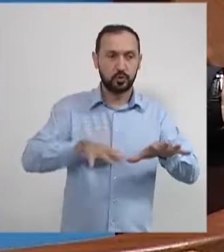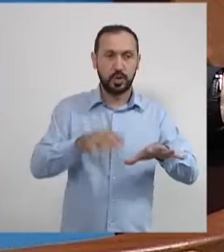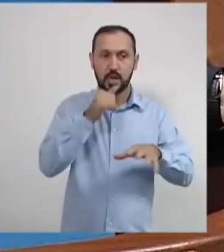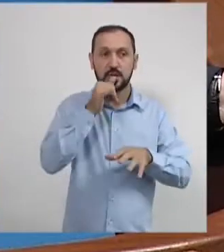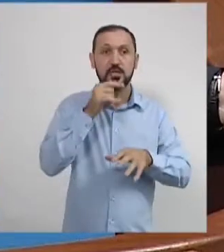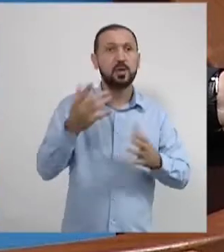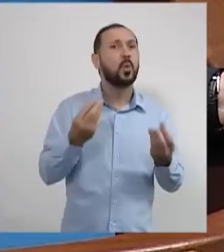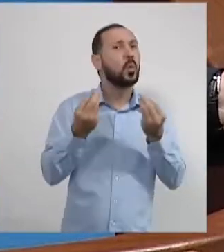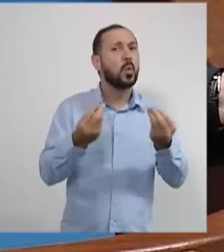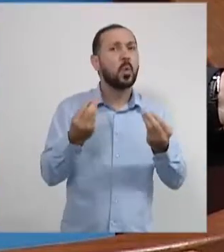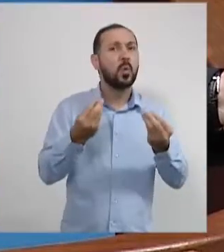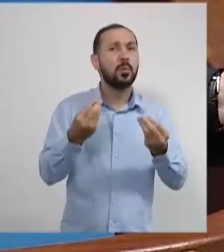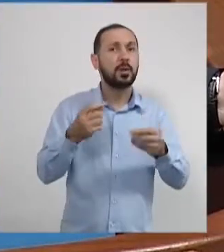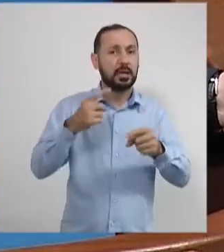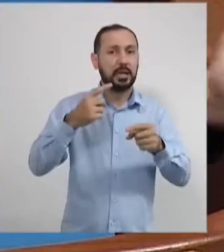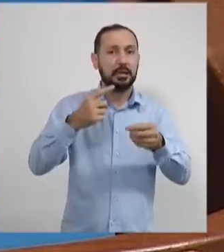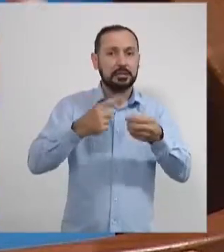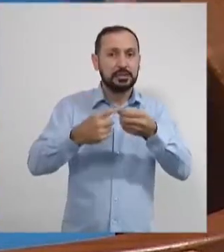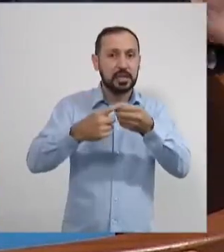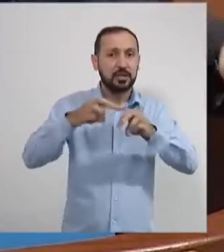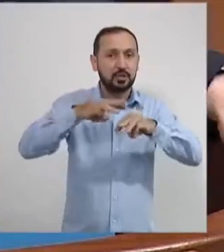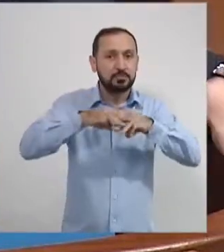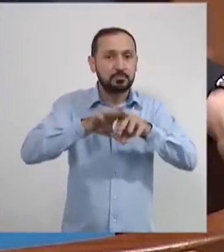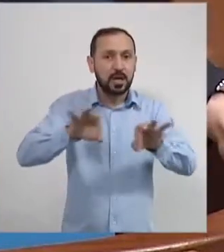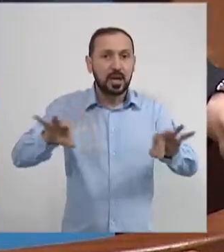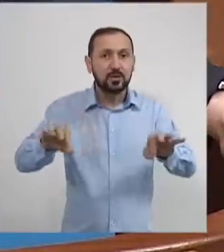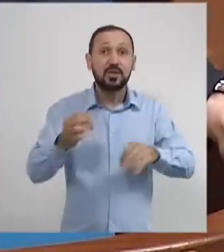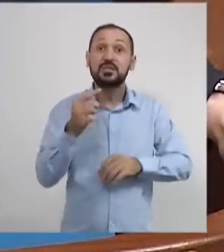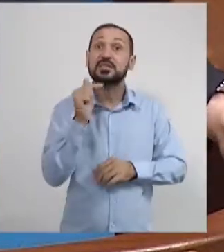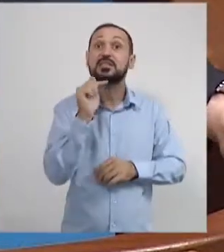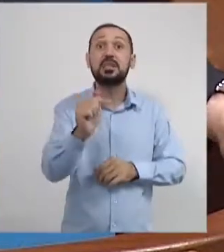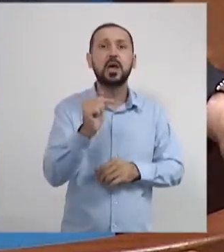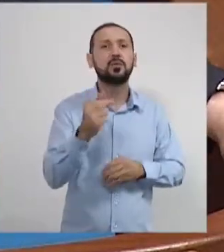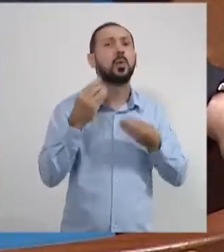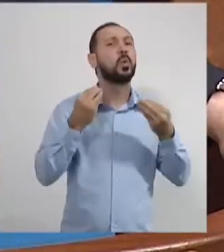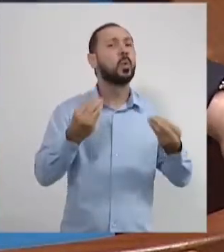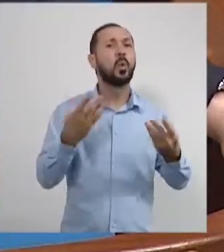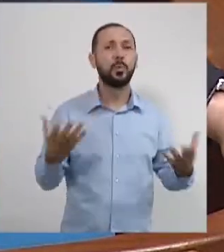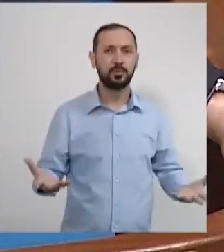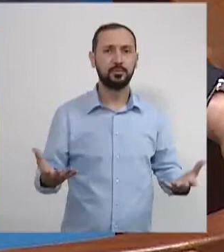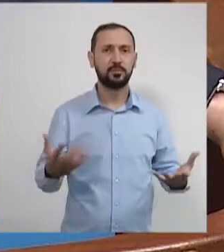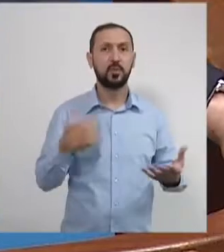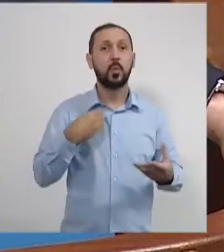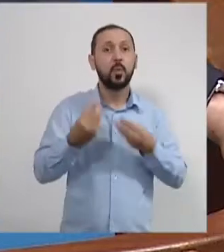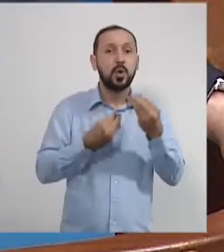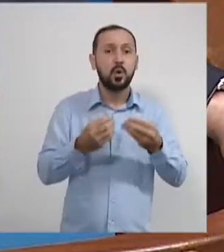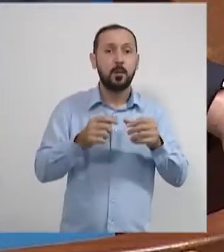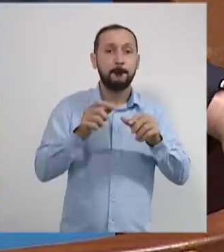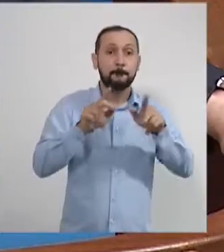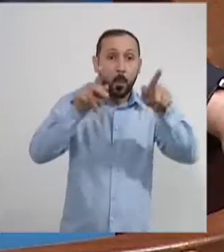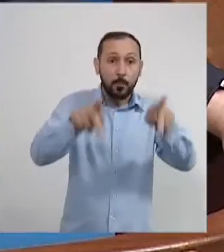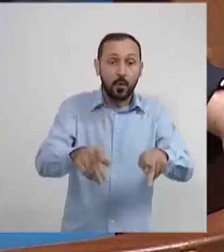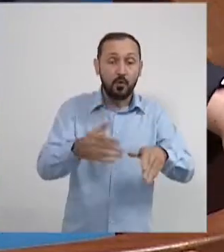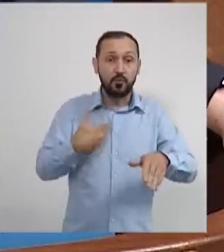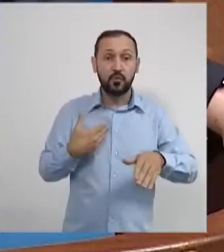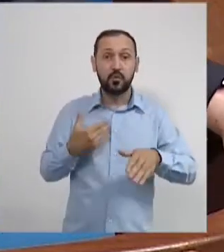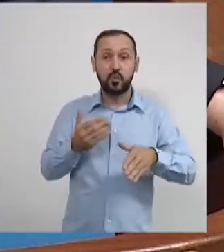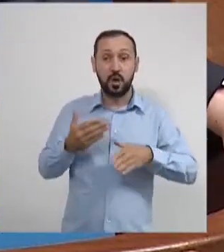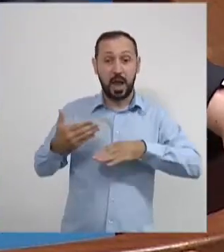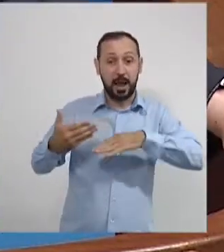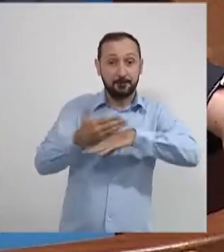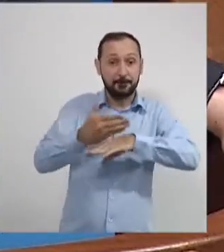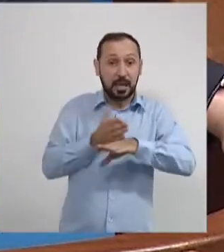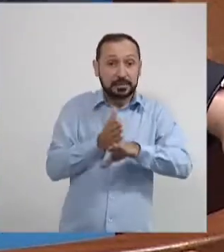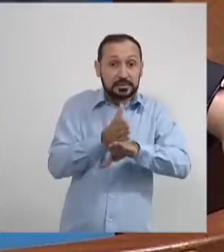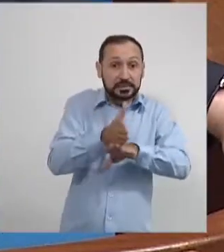7 pontos de votações, né? Então, quanto mais pontos de votação, quanto mais eu facilitar a ida das